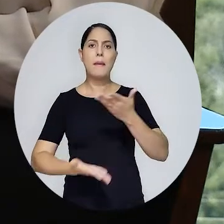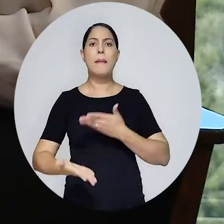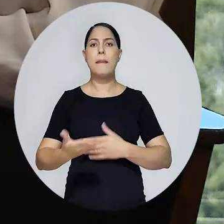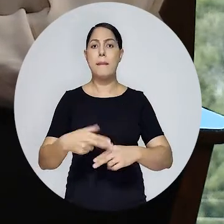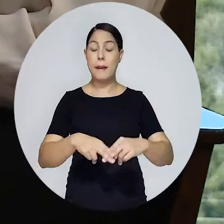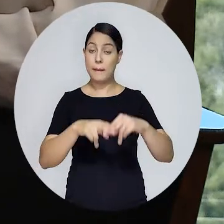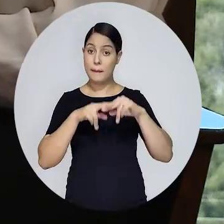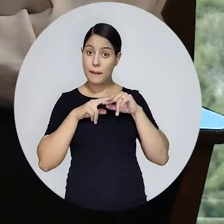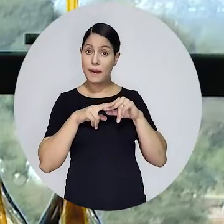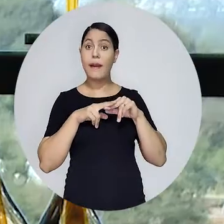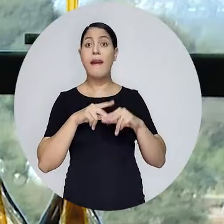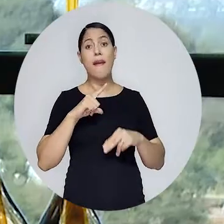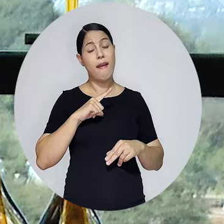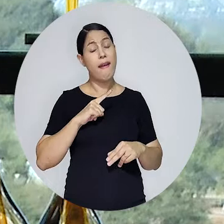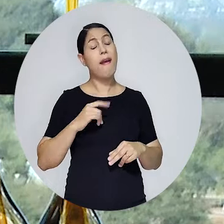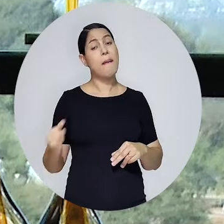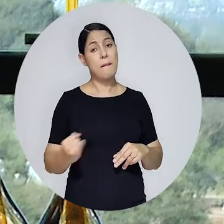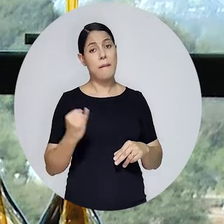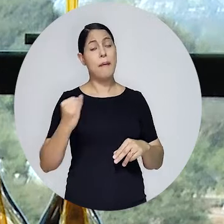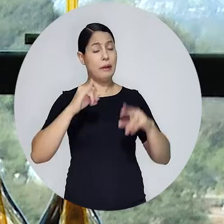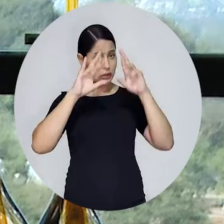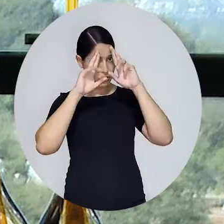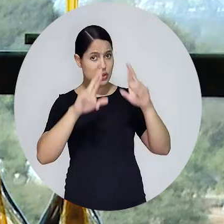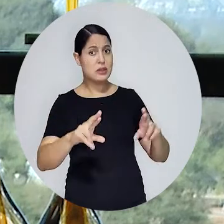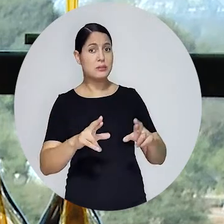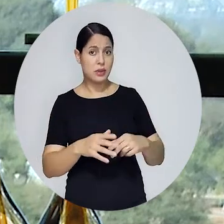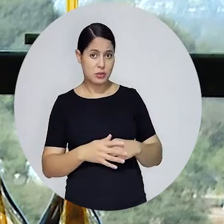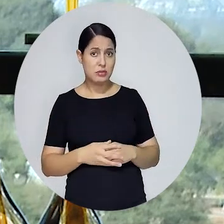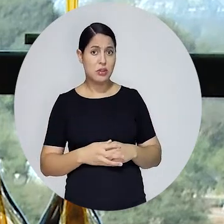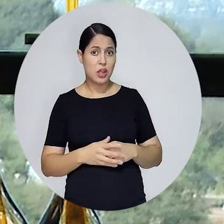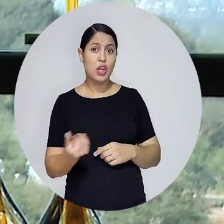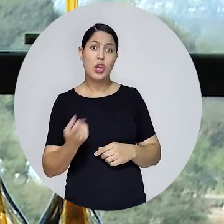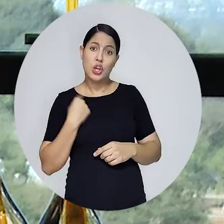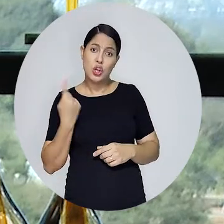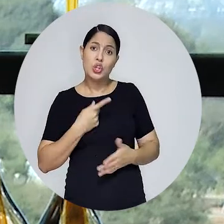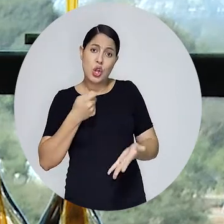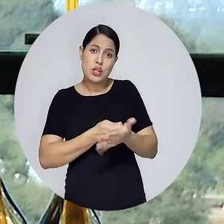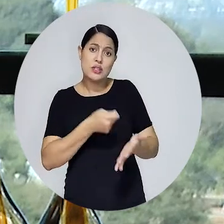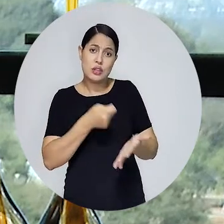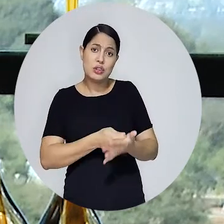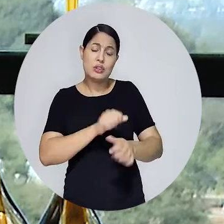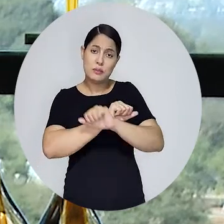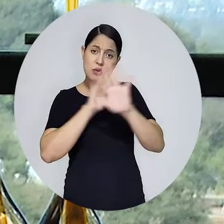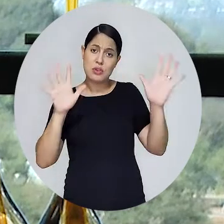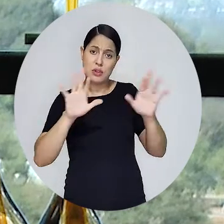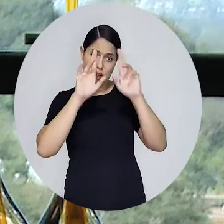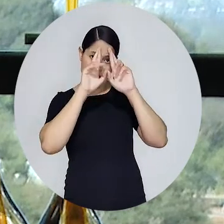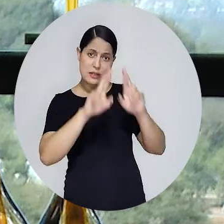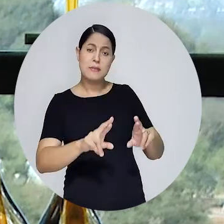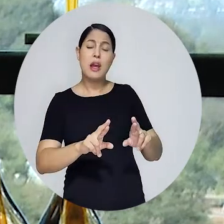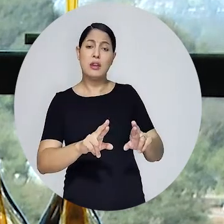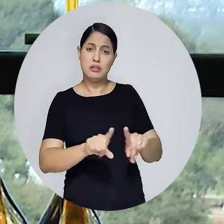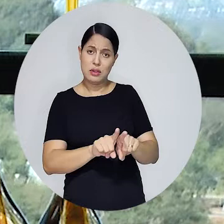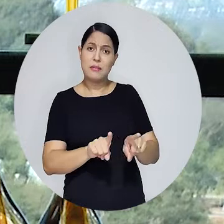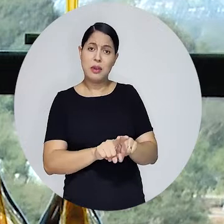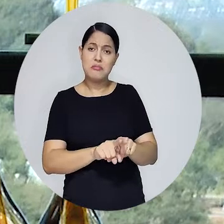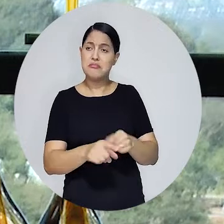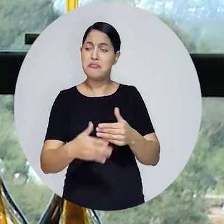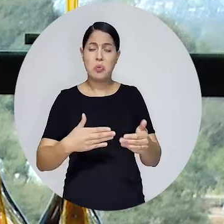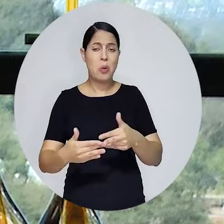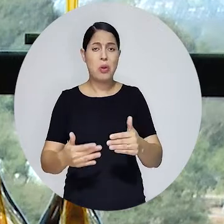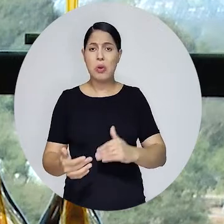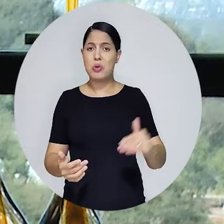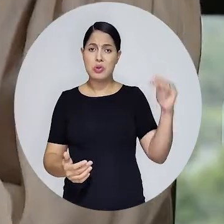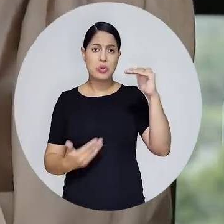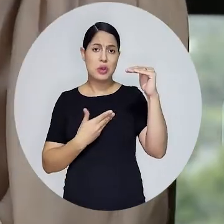o diálogo com as instituições, nós não estamos gladiando, nós buscamos o respeito, assim como também exigimos respeito da conduta do advogado perante